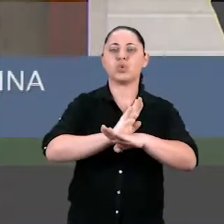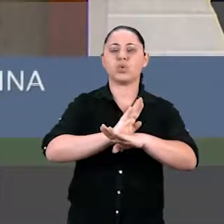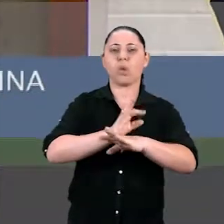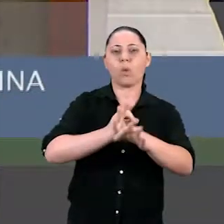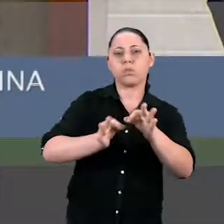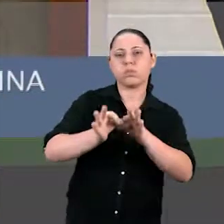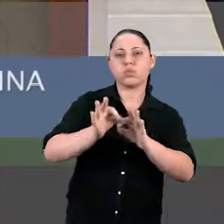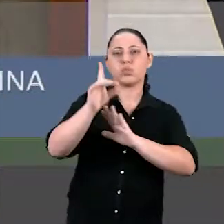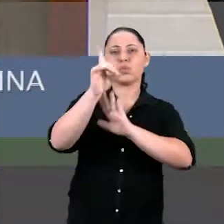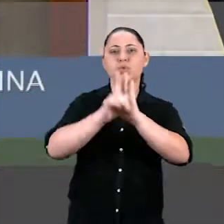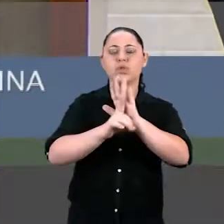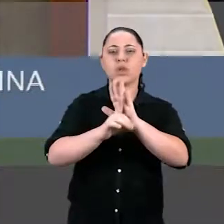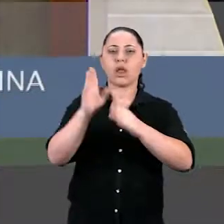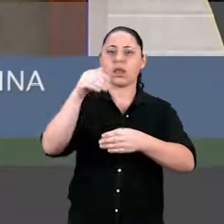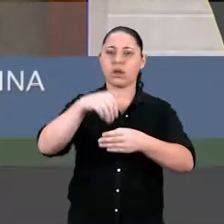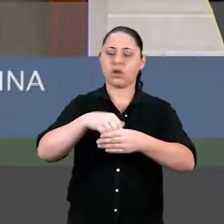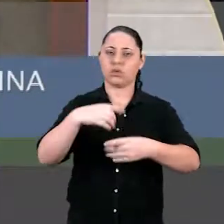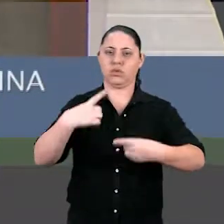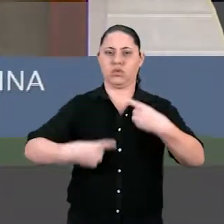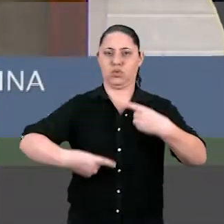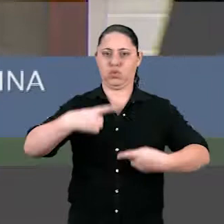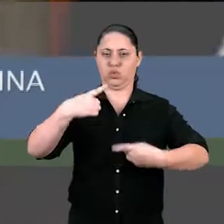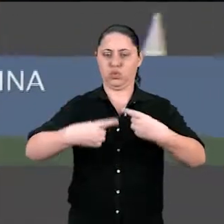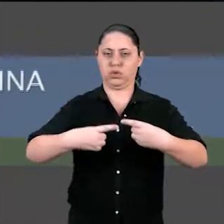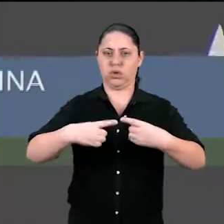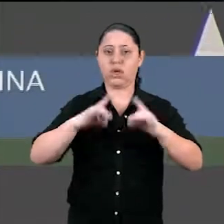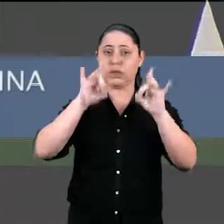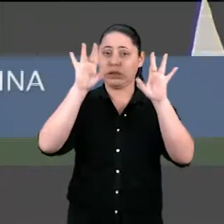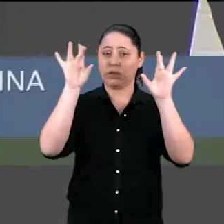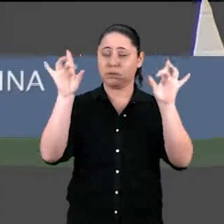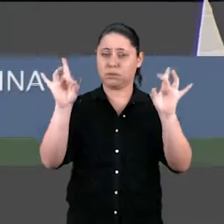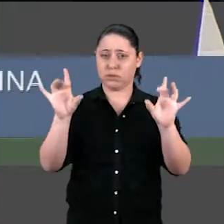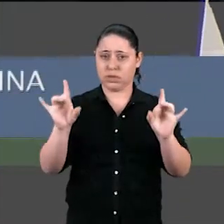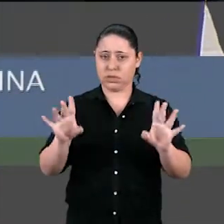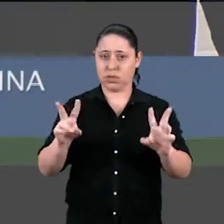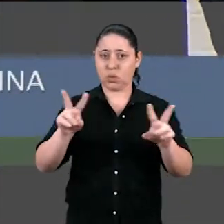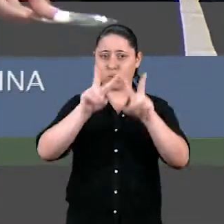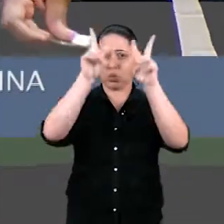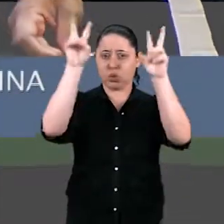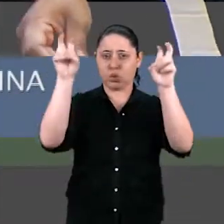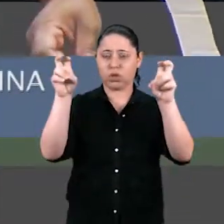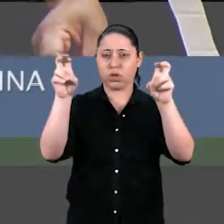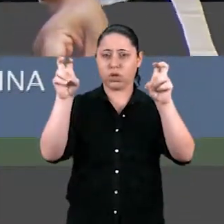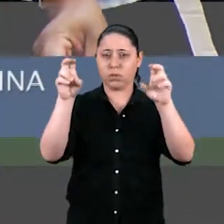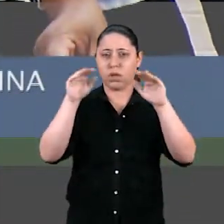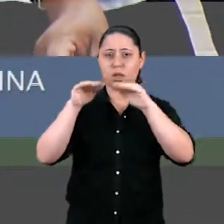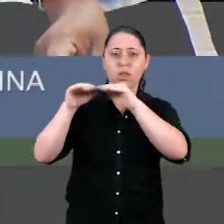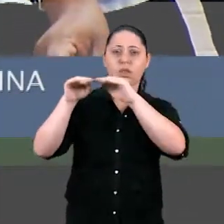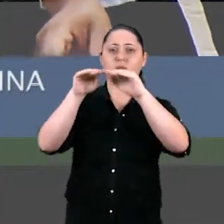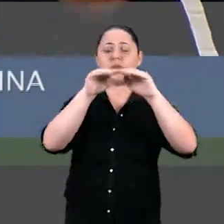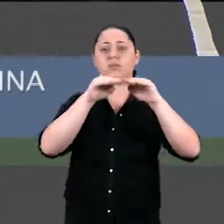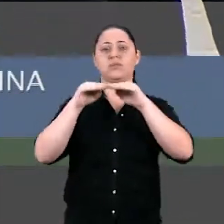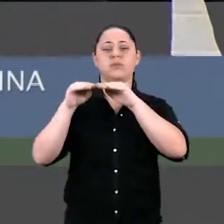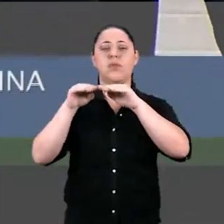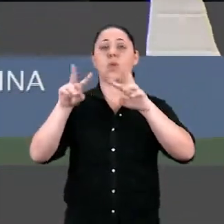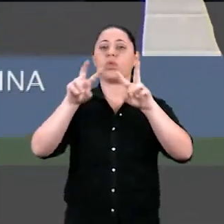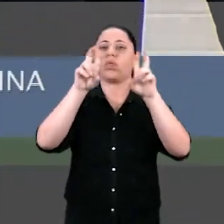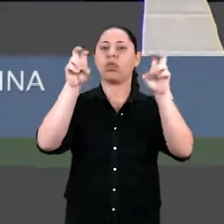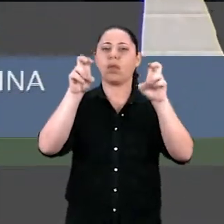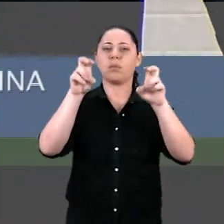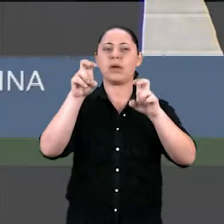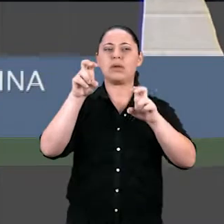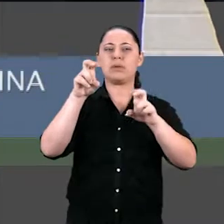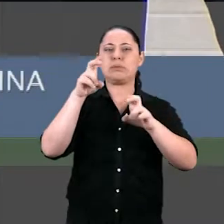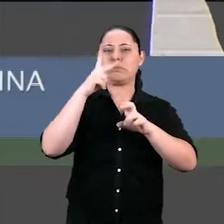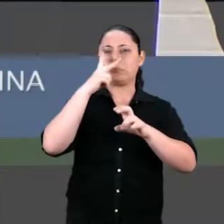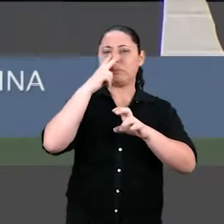direito eleitoral e para a discussão, especialmente, do tema da democracia. Esse tema que nos é